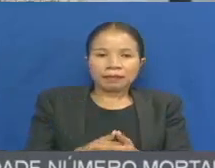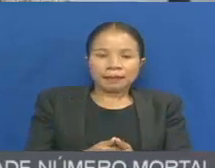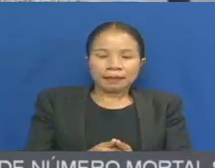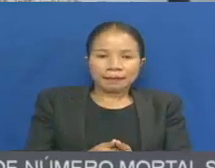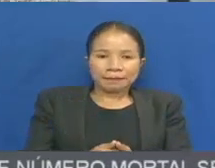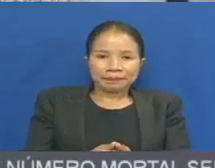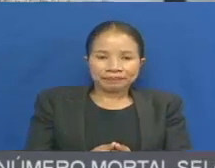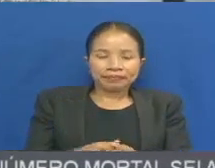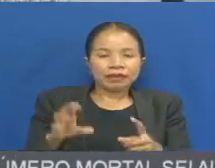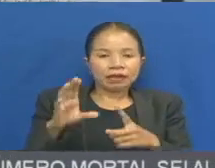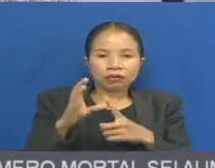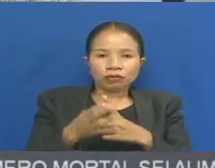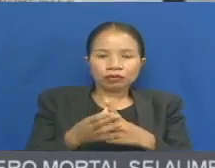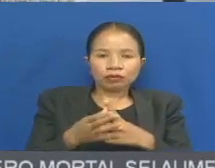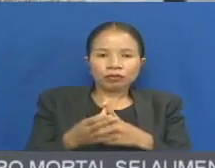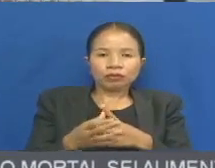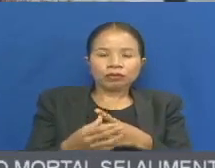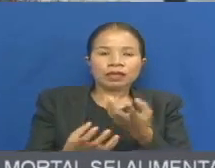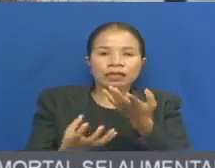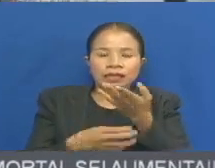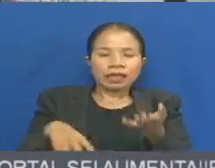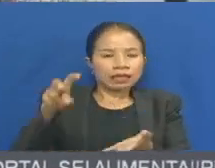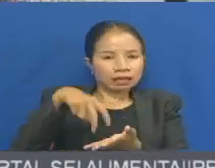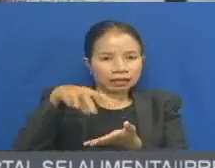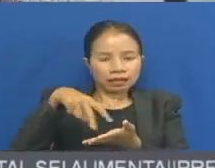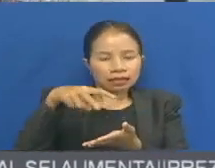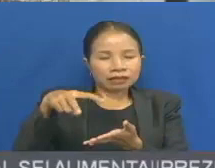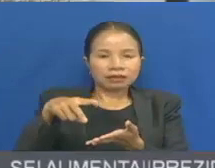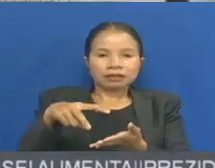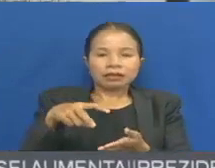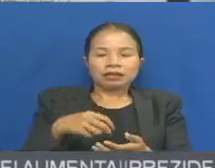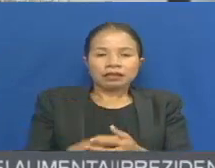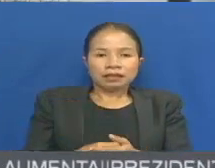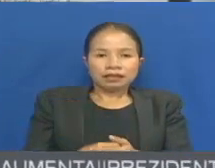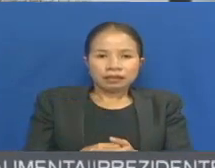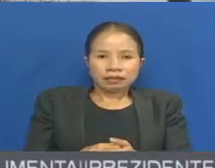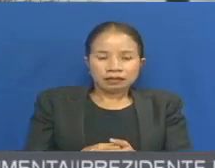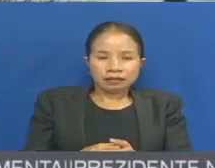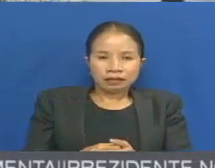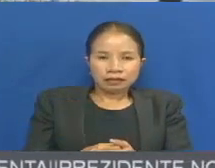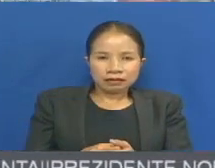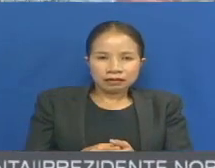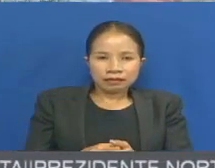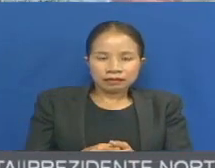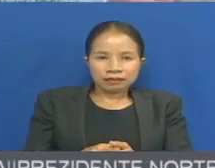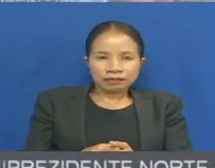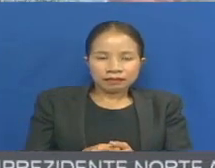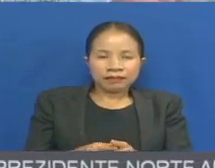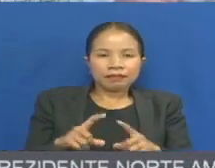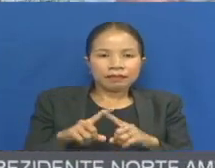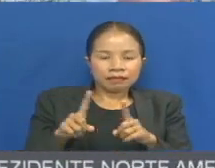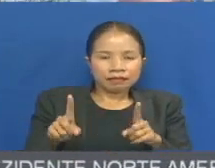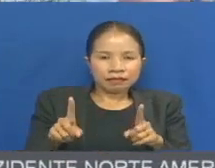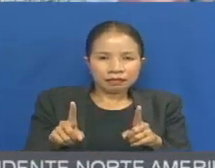de tradições culinária dança até moda mas realmente